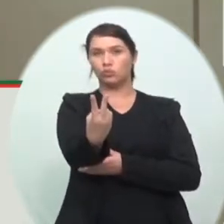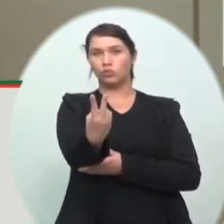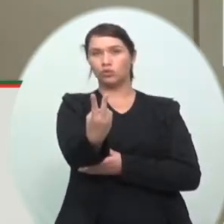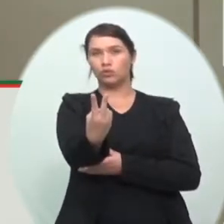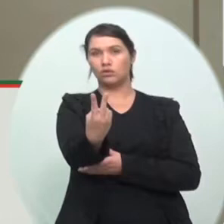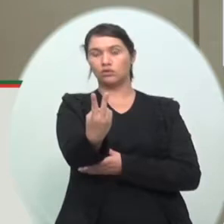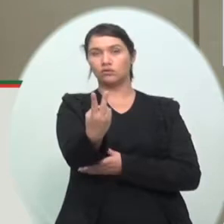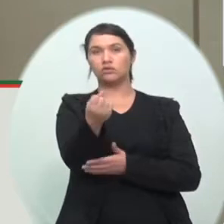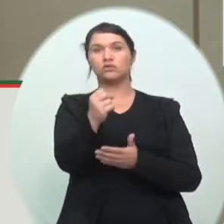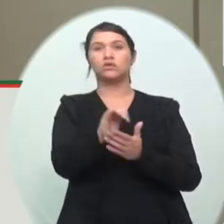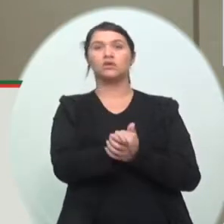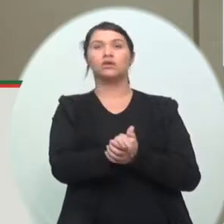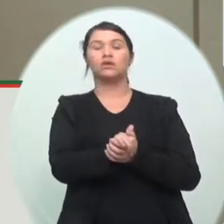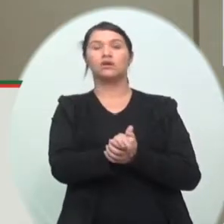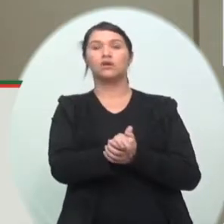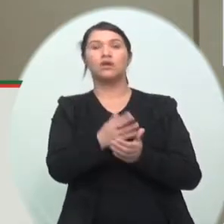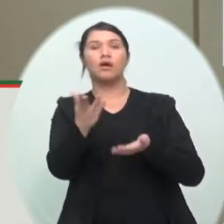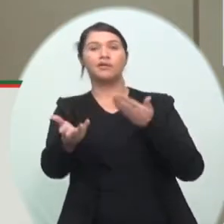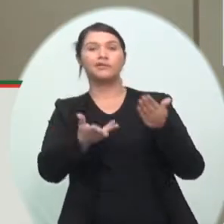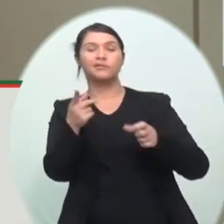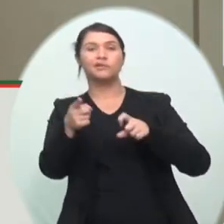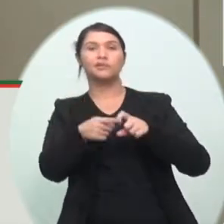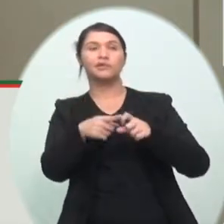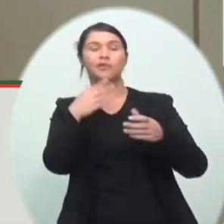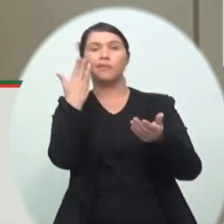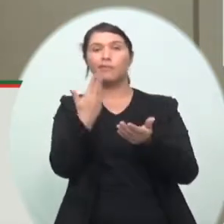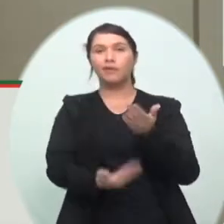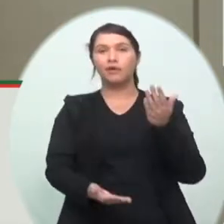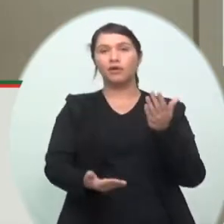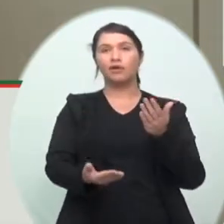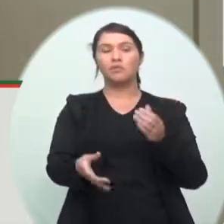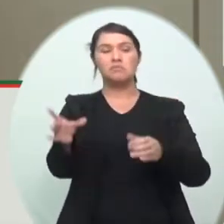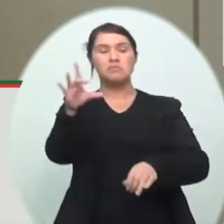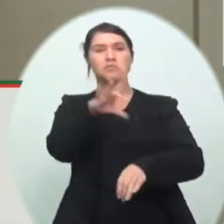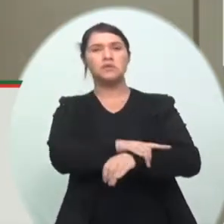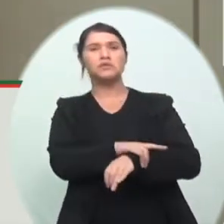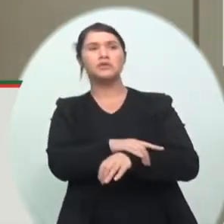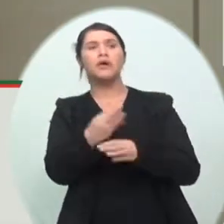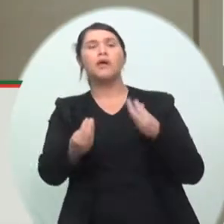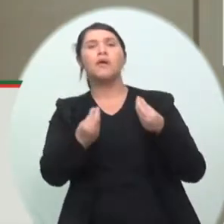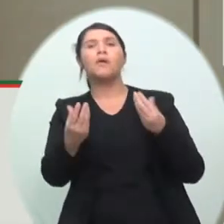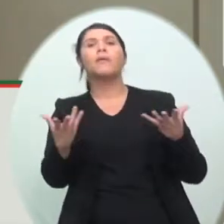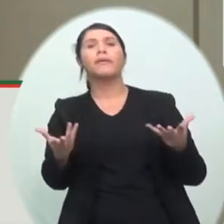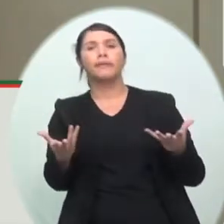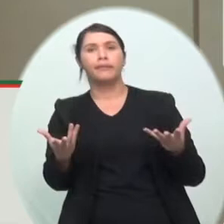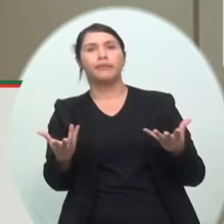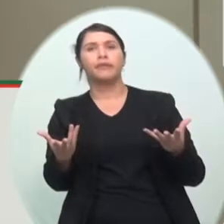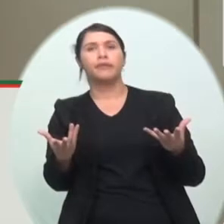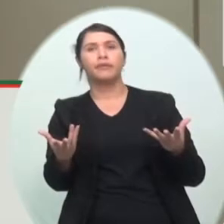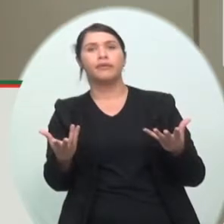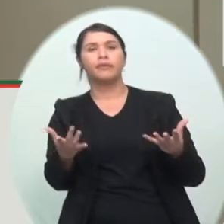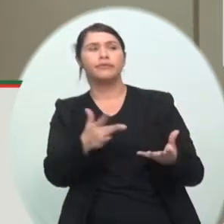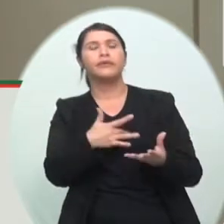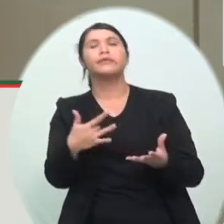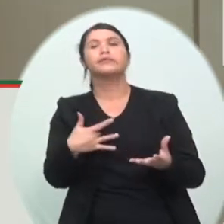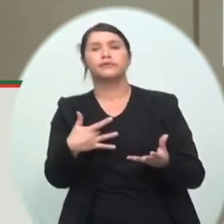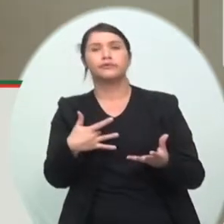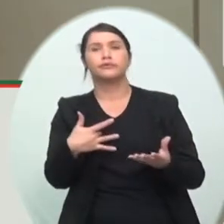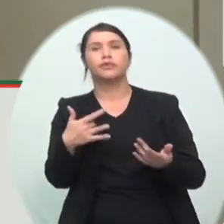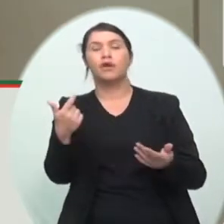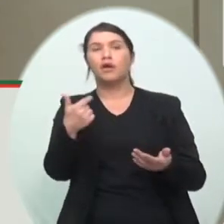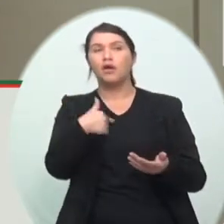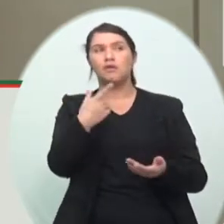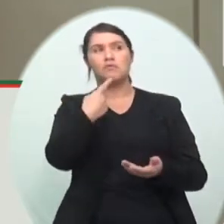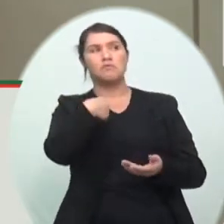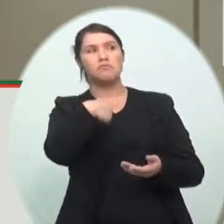que está, como fica? Então, continua assim. Eu até estive hoje dentro da Secretaria de Saúde